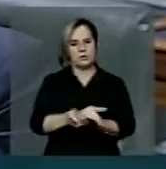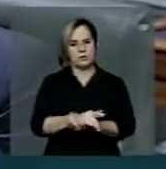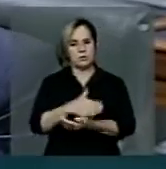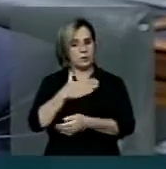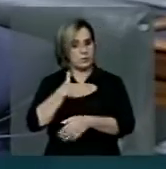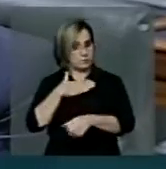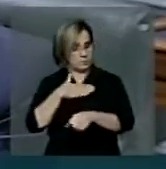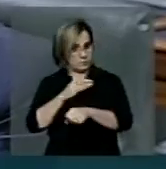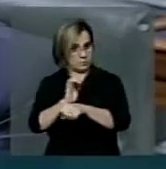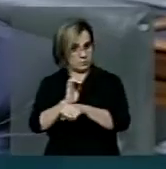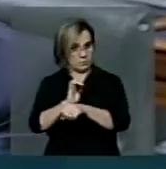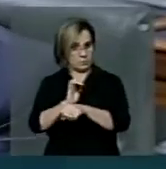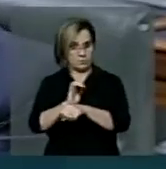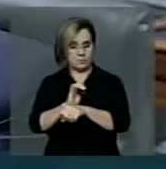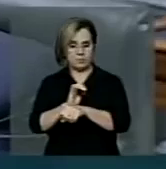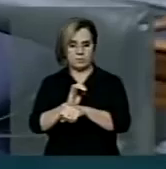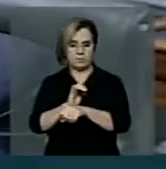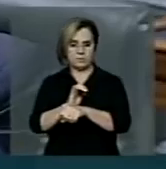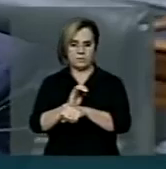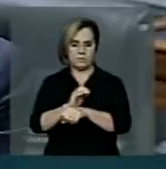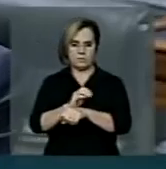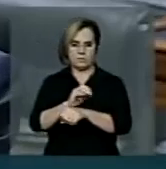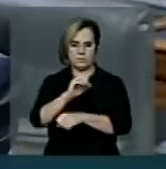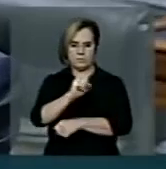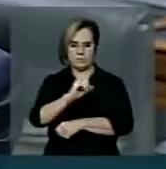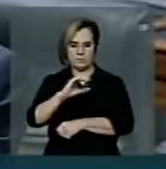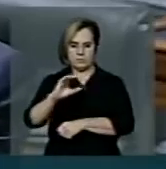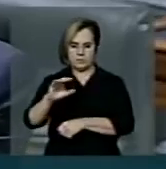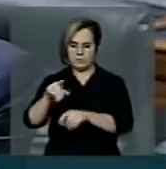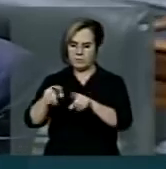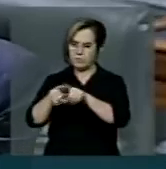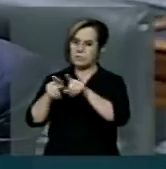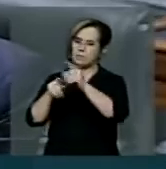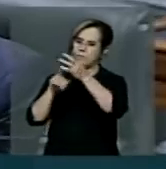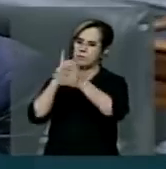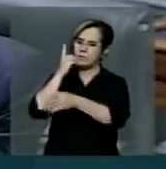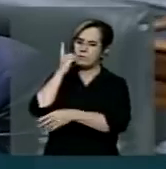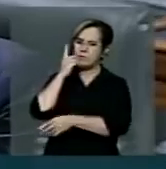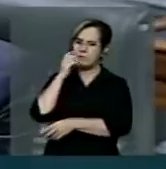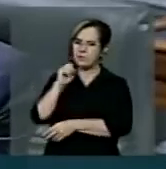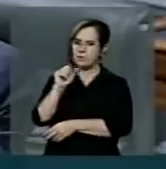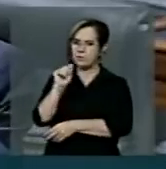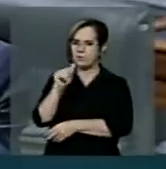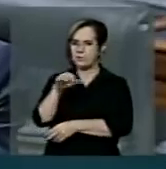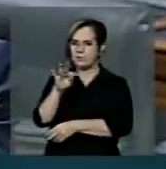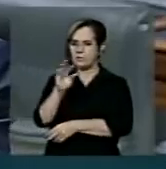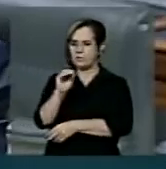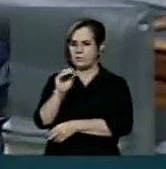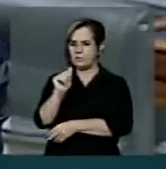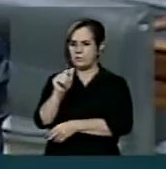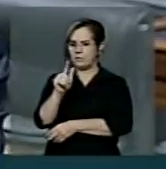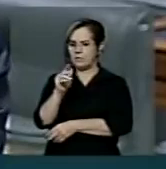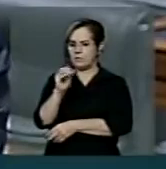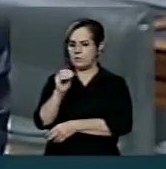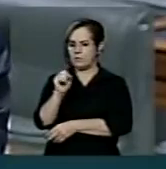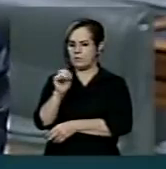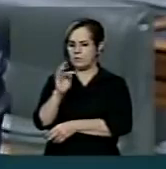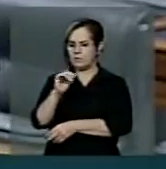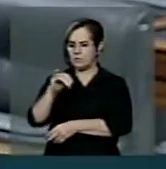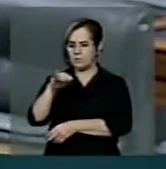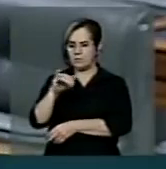estado, o estado minifundiário, Santa Catarina também, do deputado Agostinho, que agora preside a mesa, há